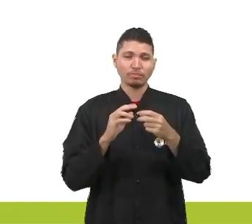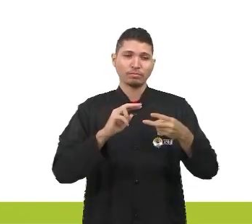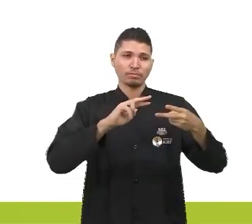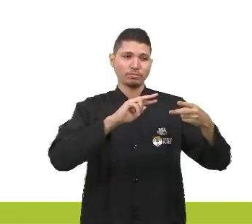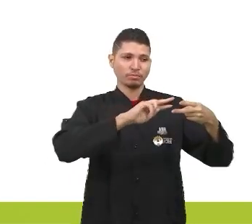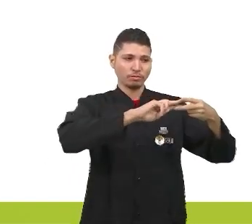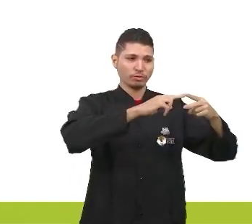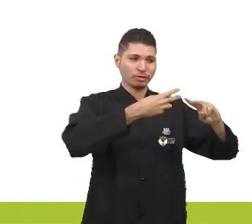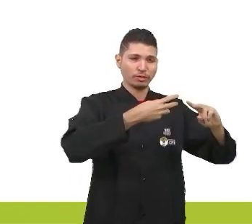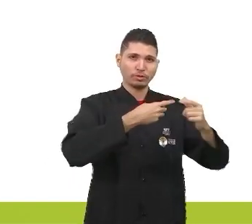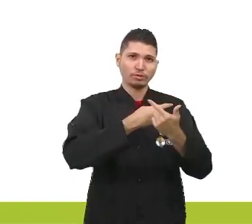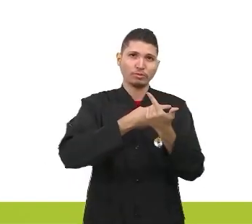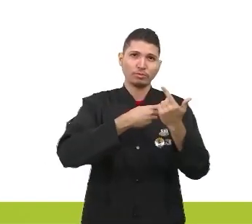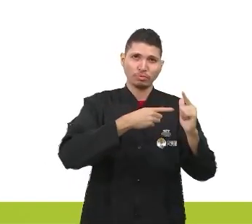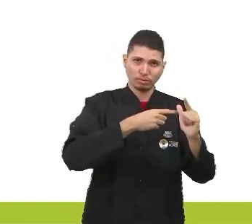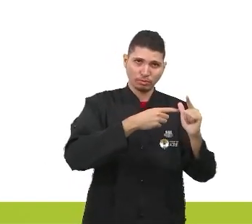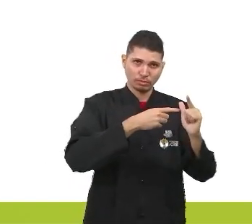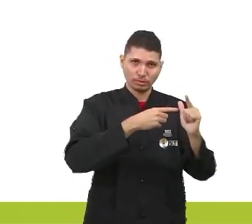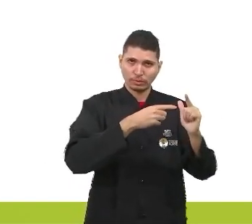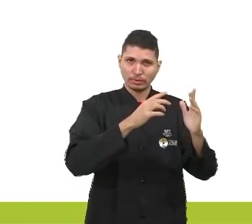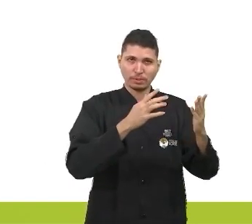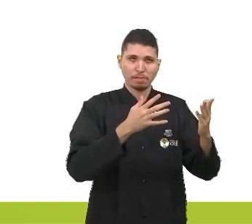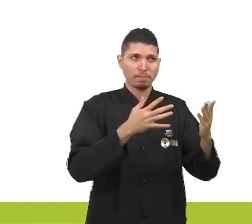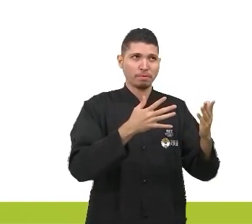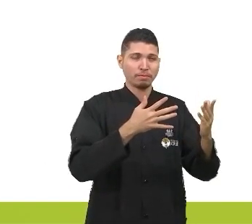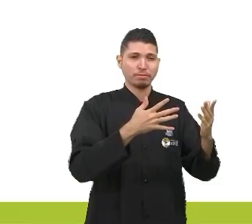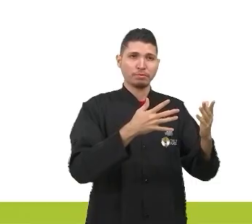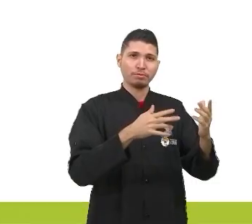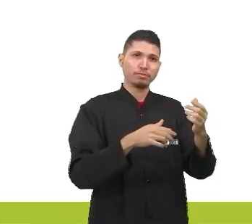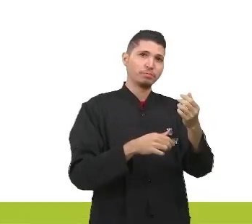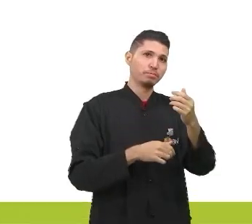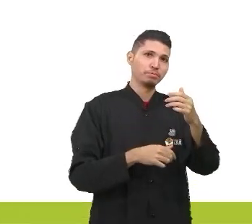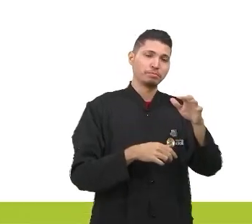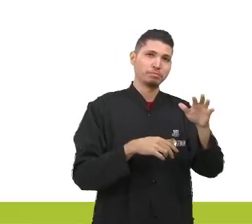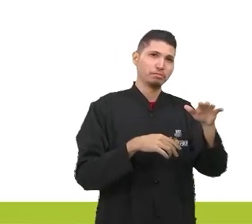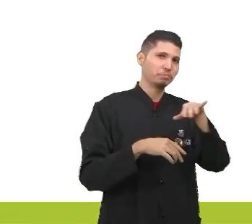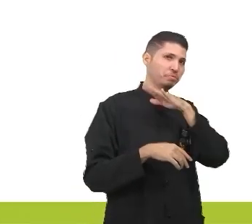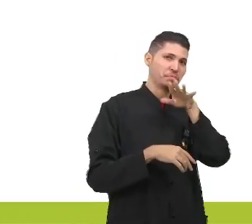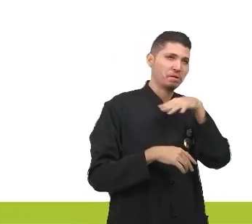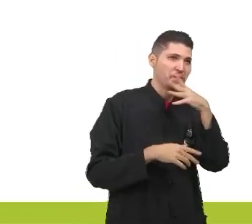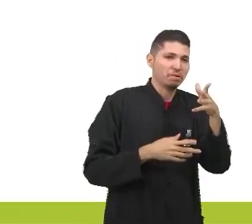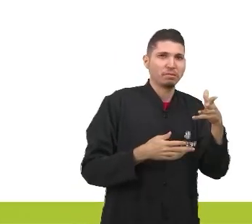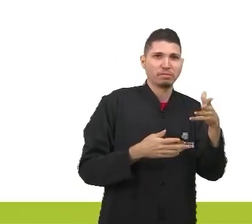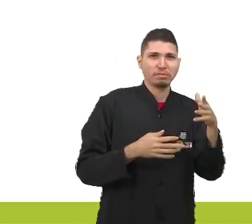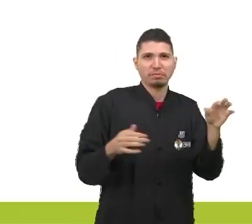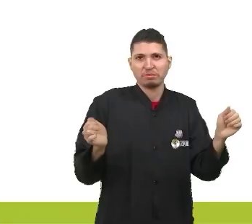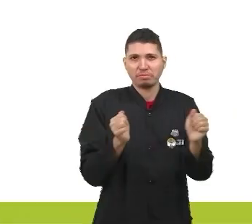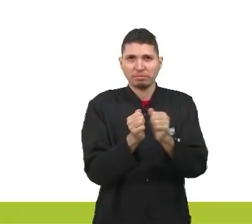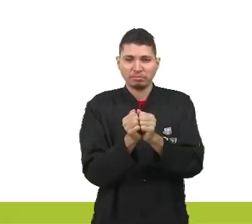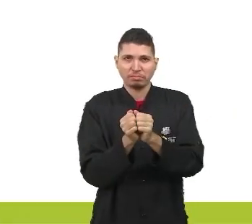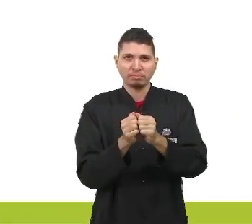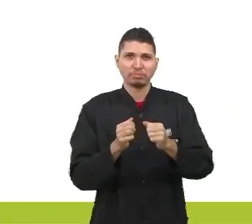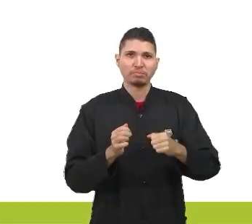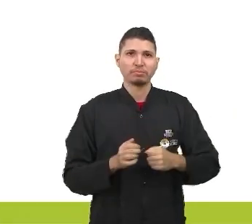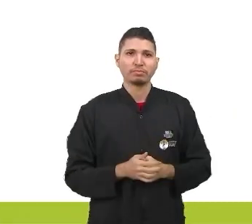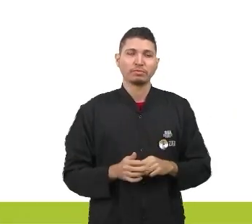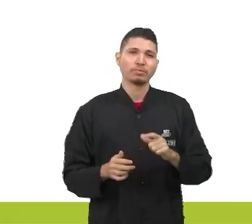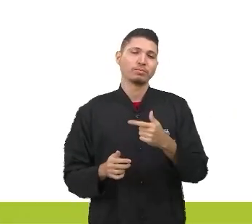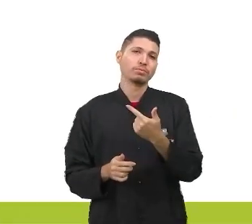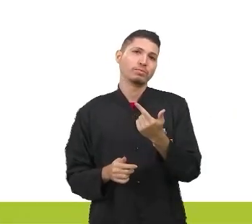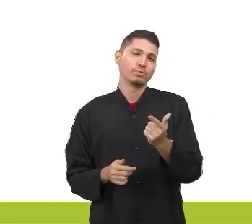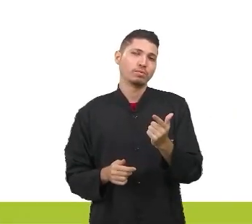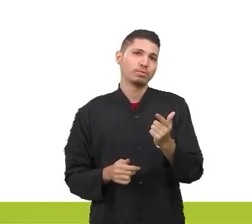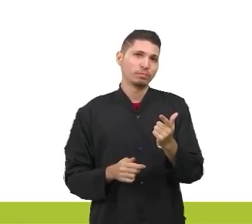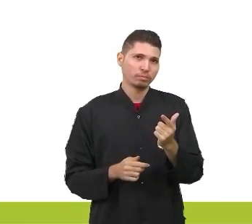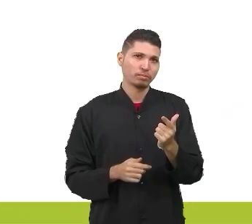vivo. Tá? Outra parte da nossa biotecnologia é a clonagem. A clonagem que